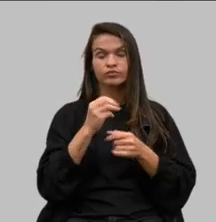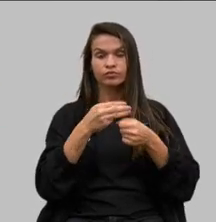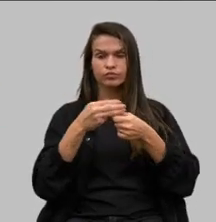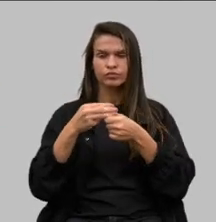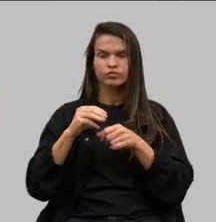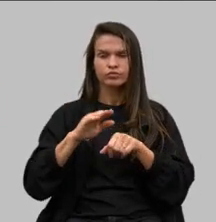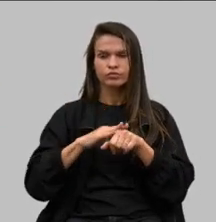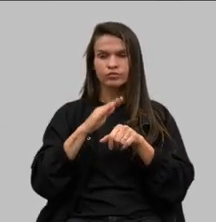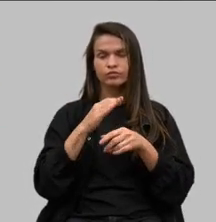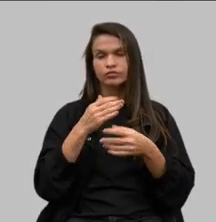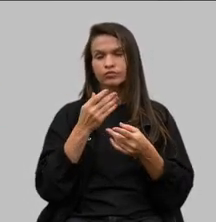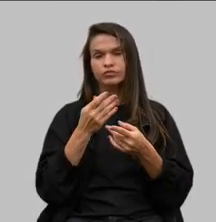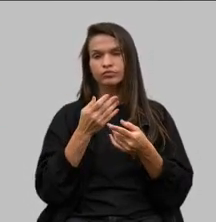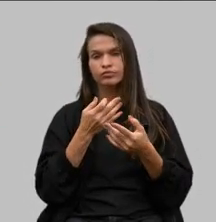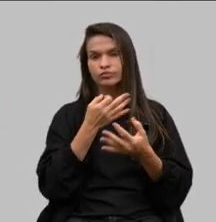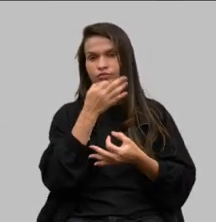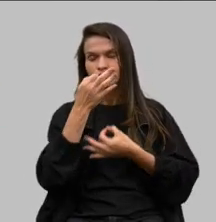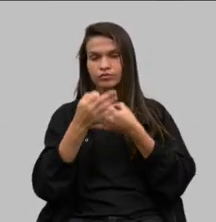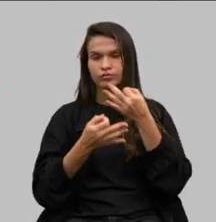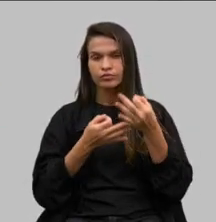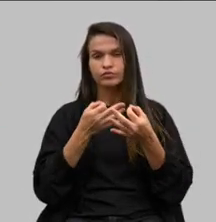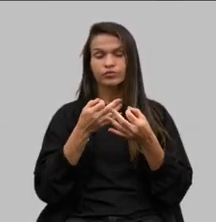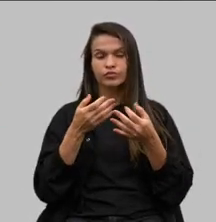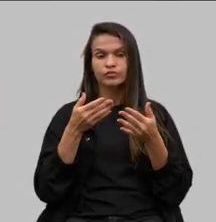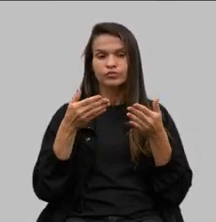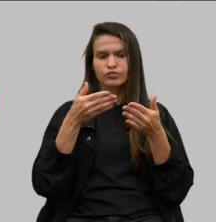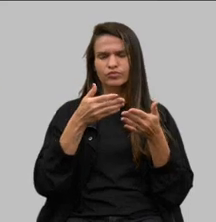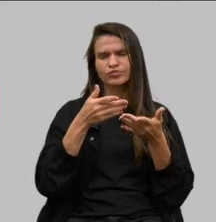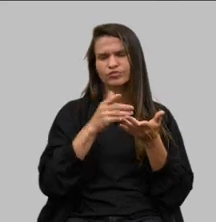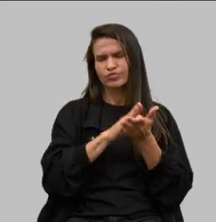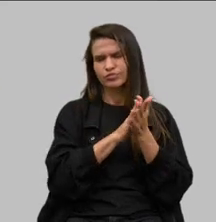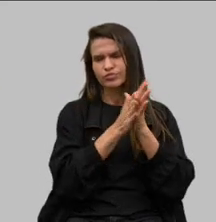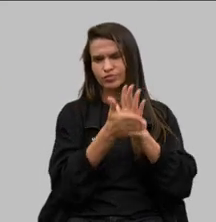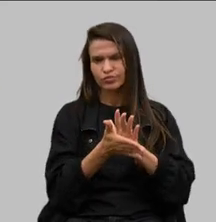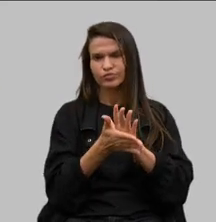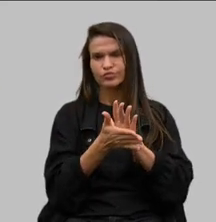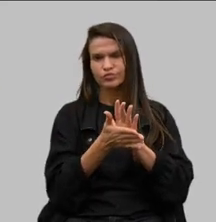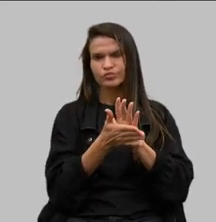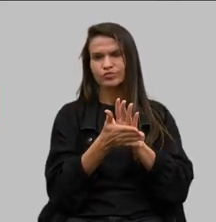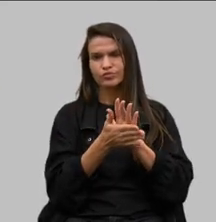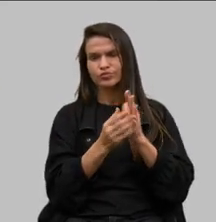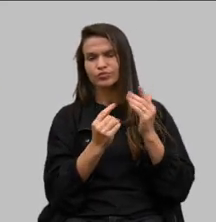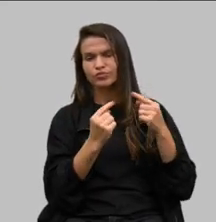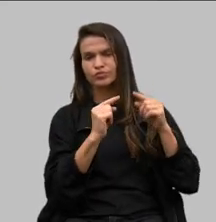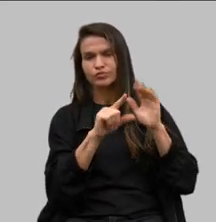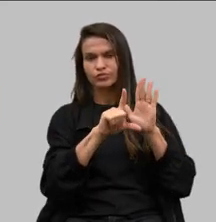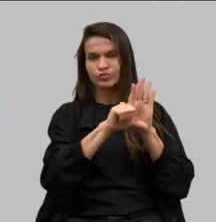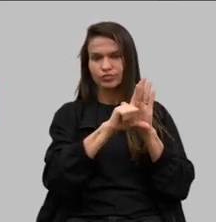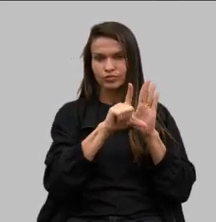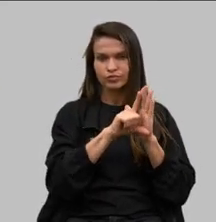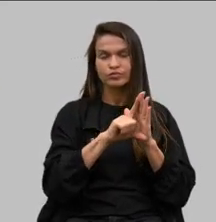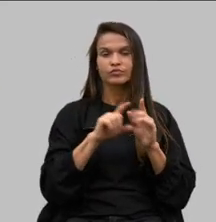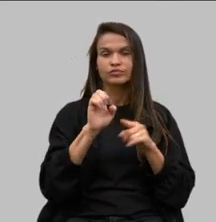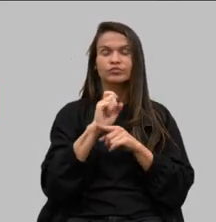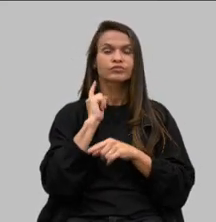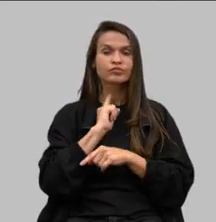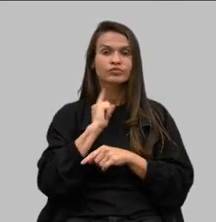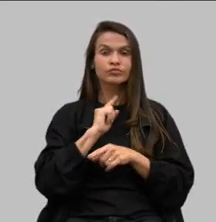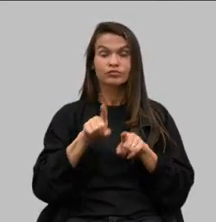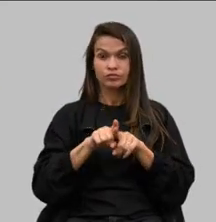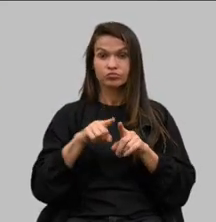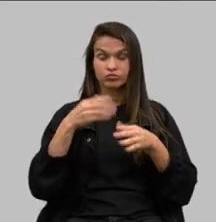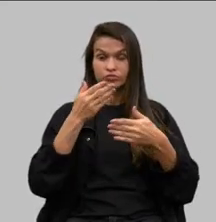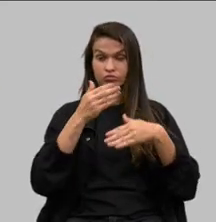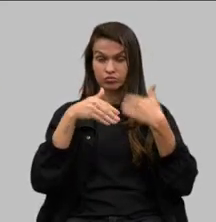críticos do ponto de vista de desmatamento ilegal no est de Minas Gerais eh tivemos êxito num termo de cooperação